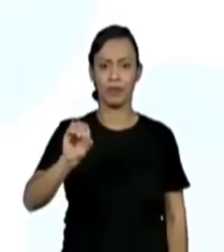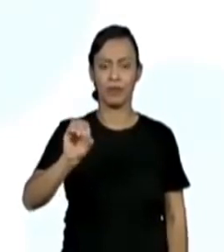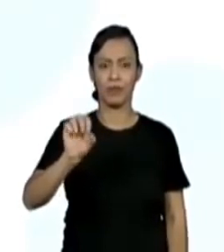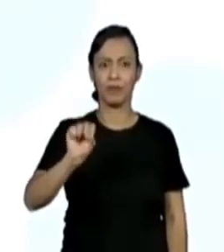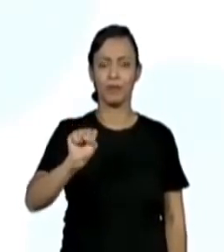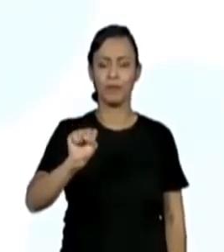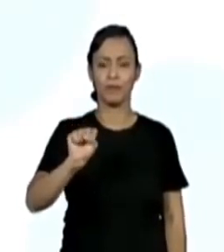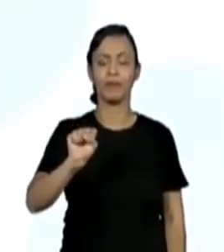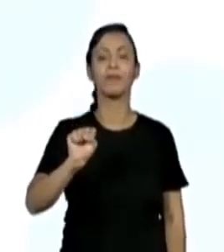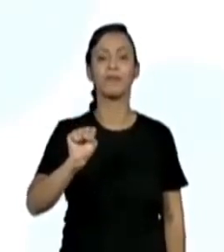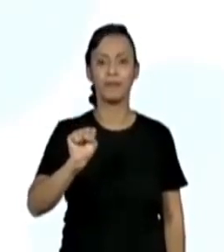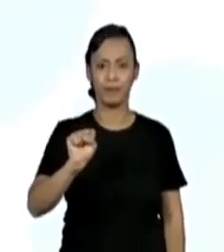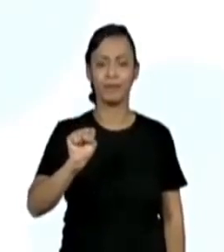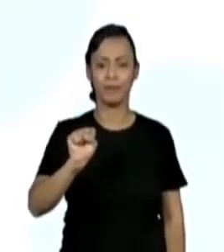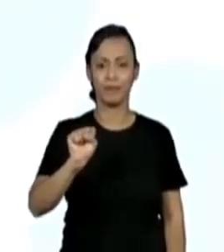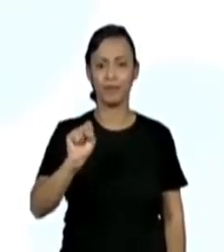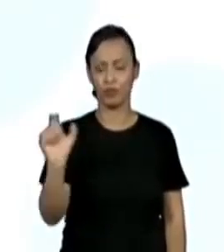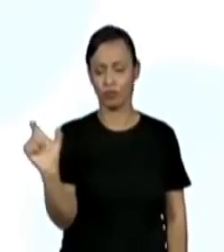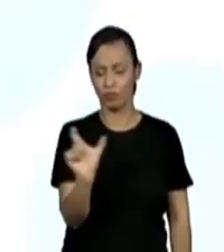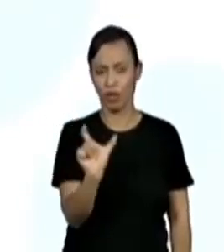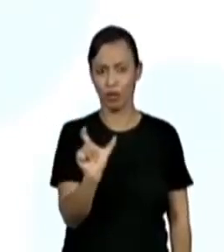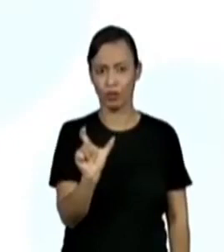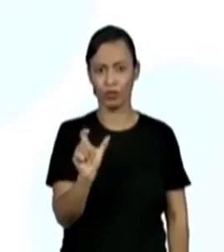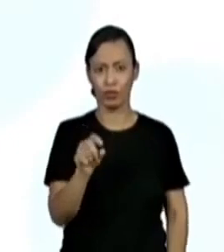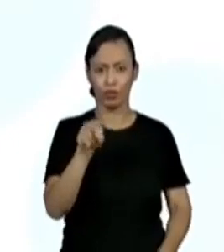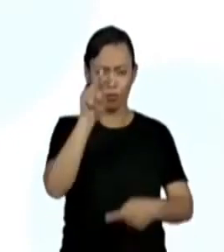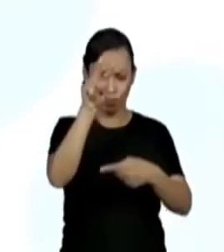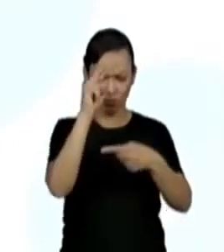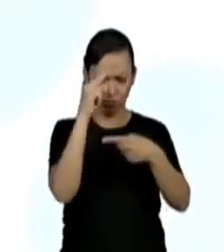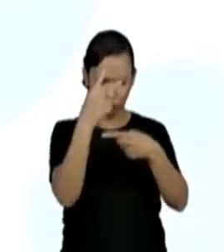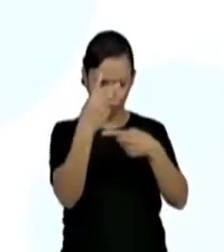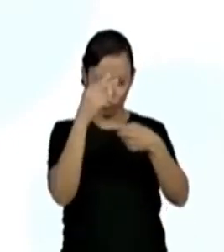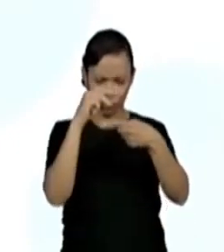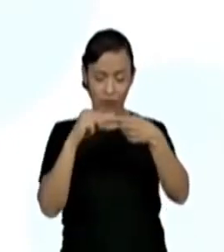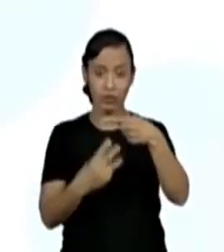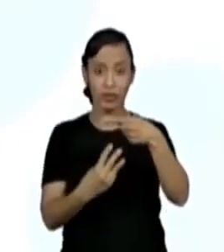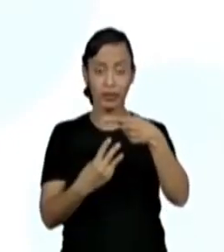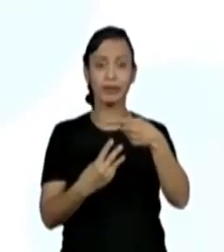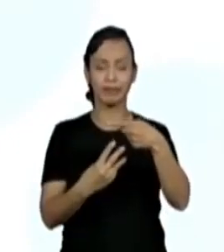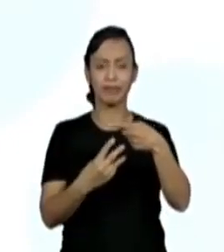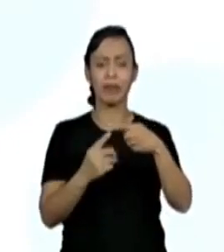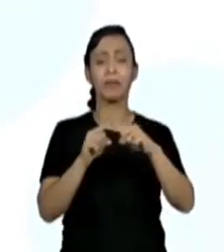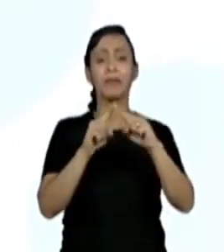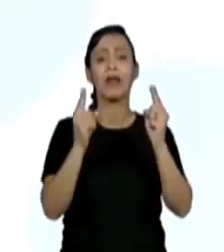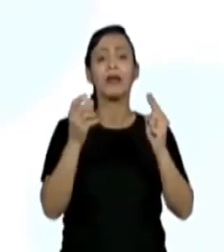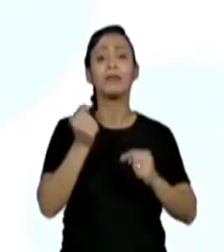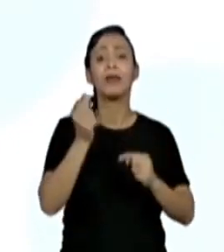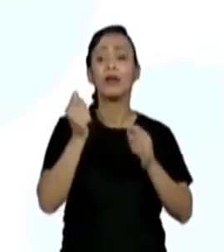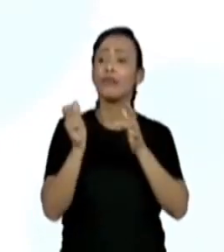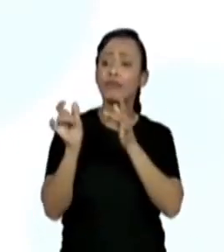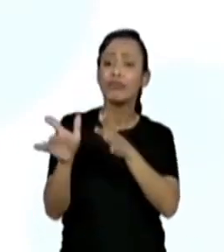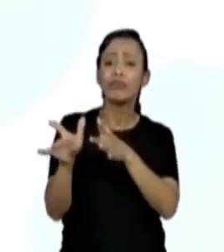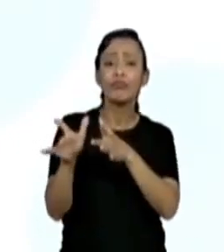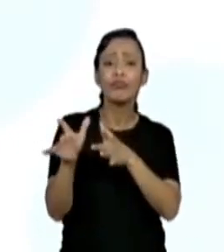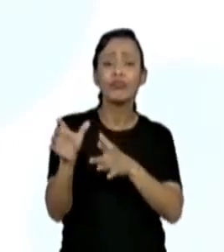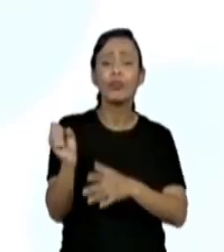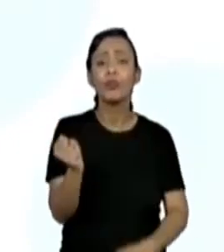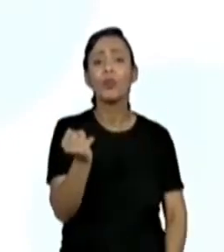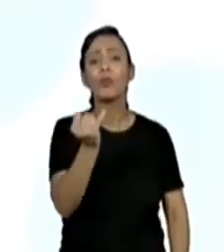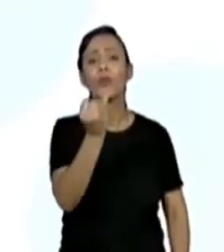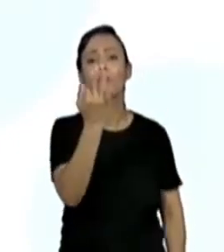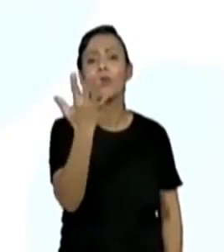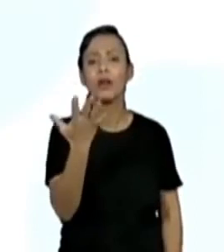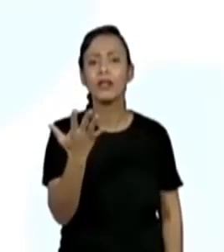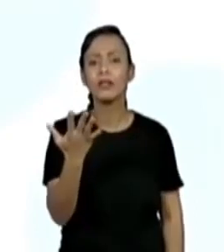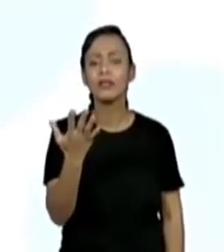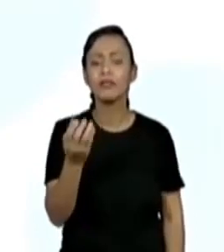tela 2 ter vamos fazer agora a fração da parte não pintada quantas